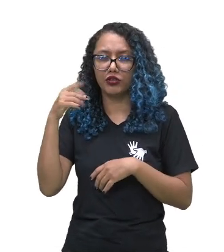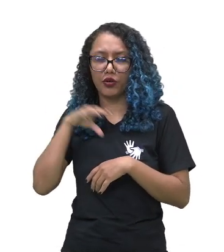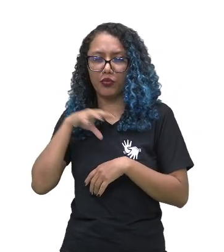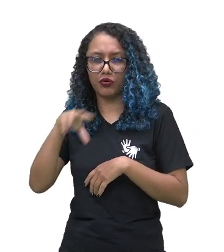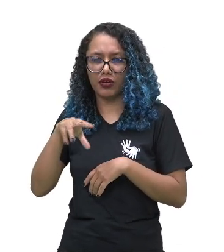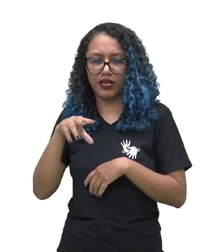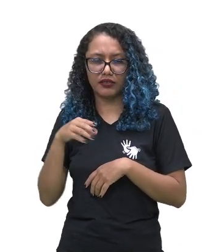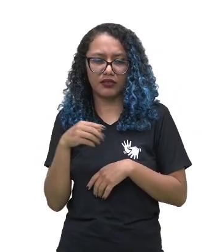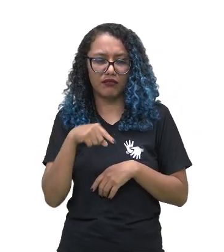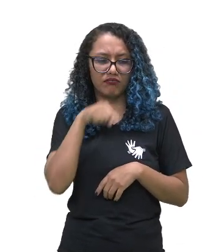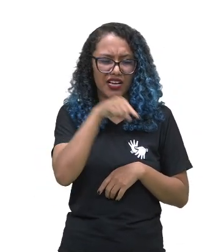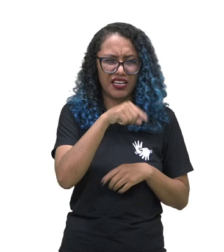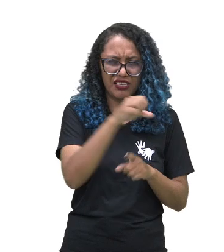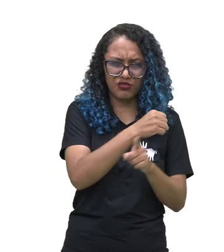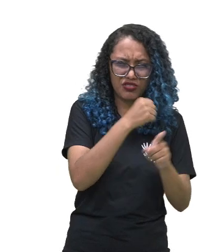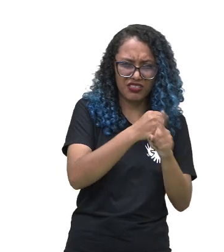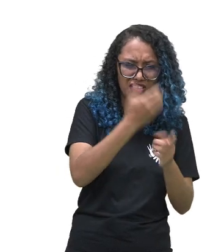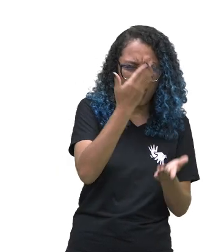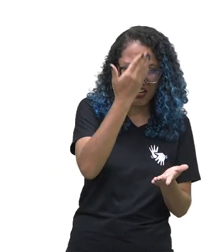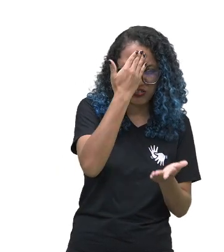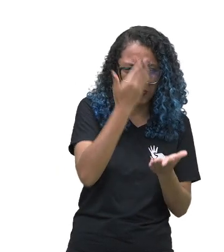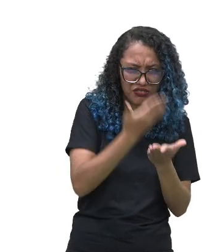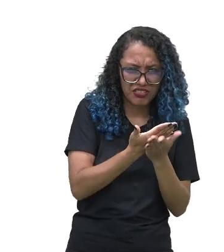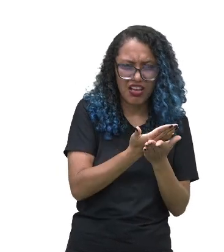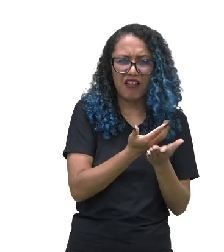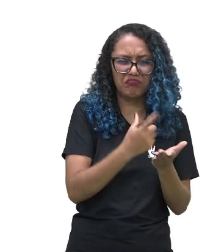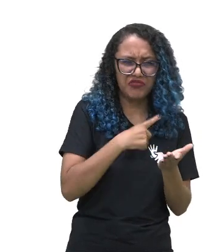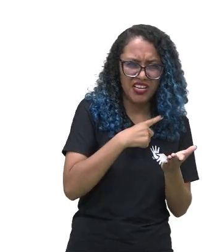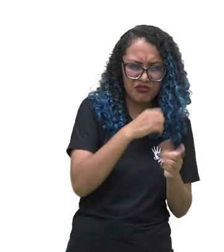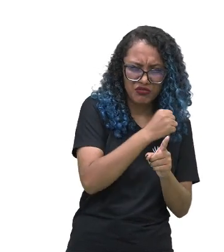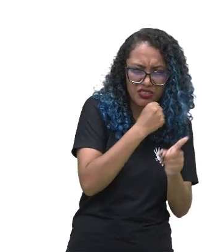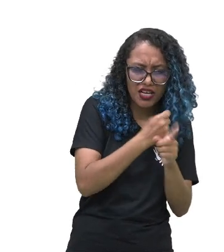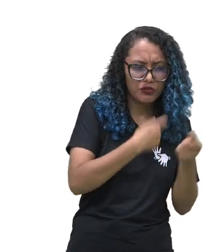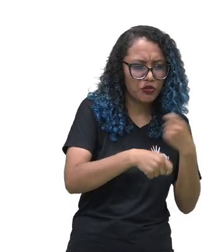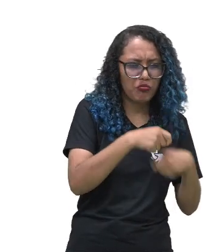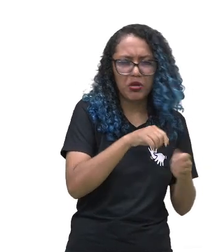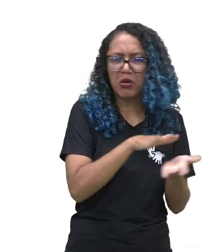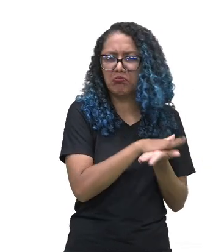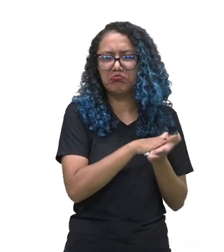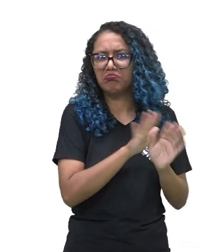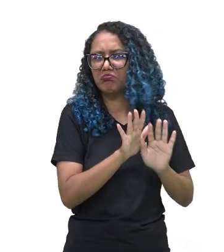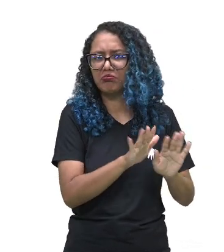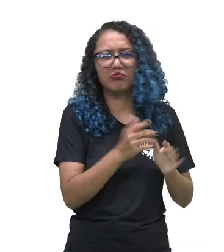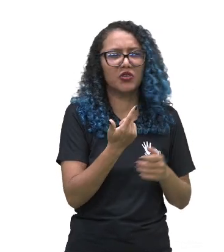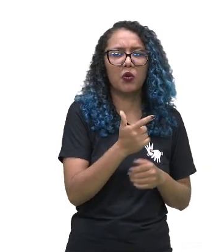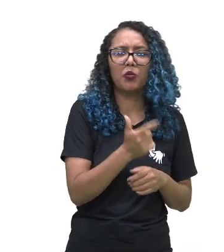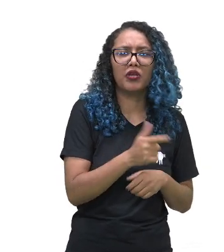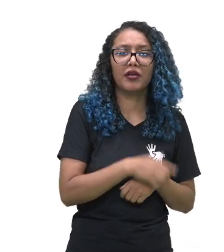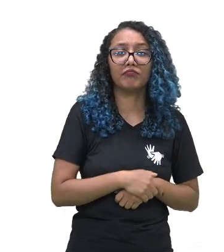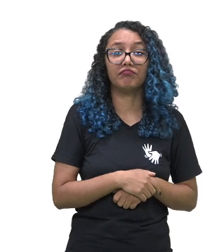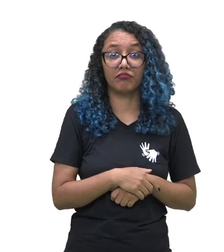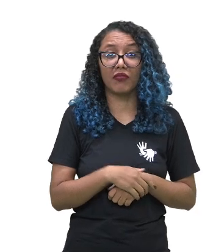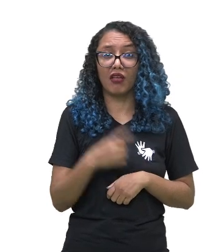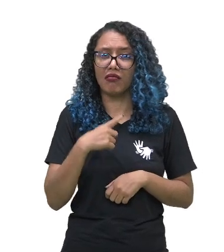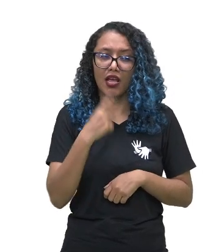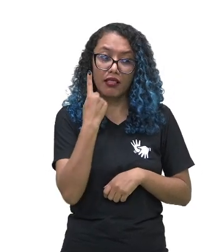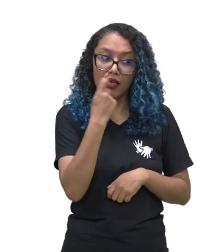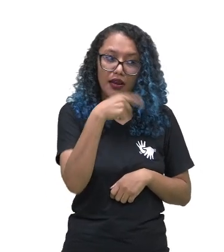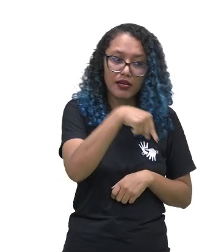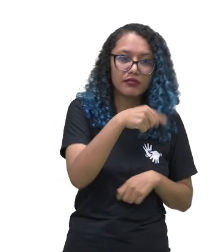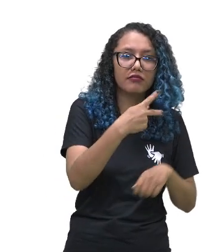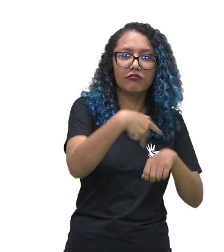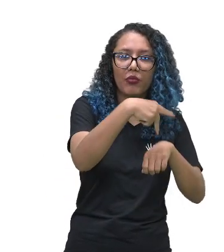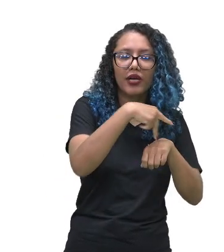ou uma economia de que se ocupar, fosse embora em função de interesses portugueses, mas tão somente